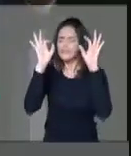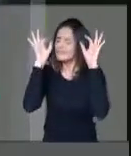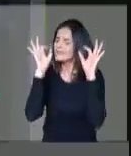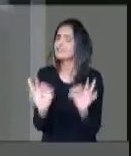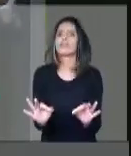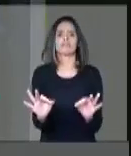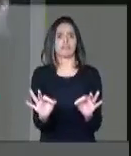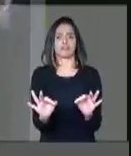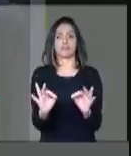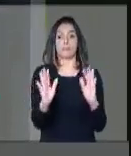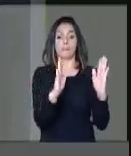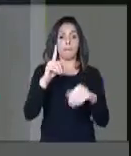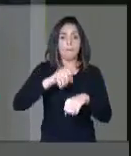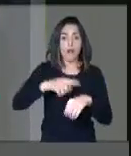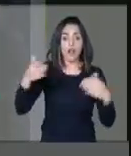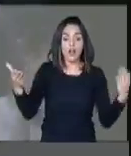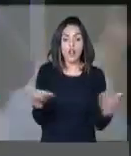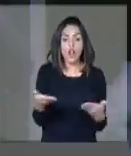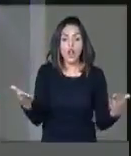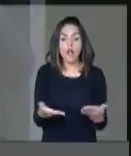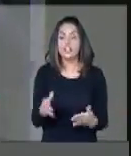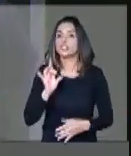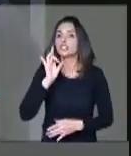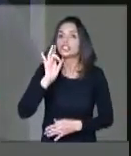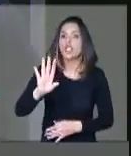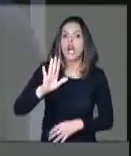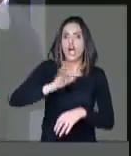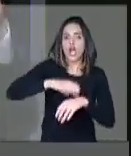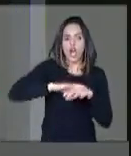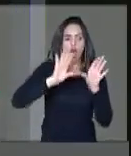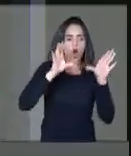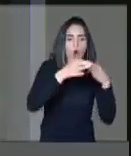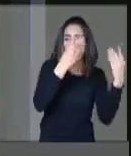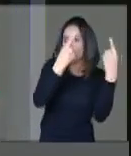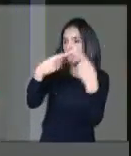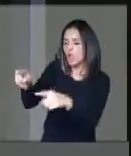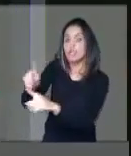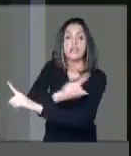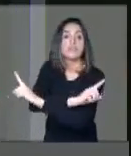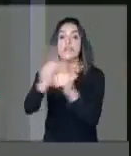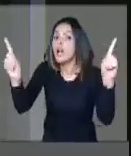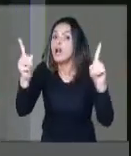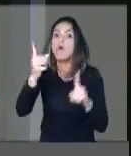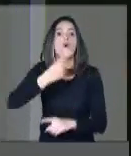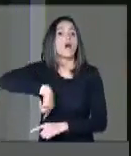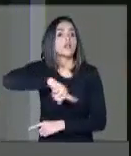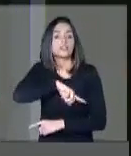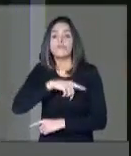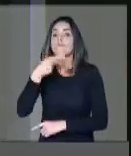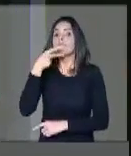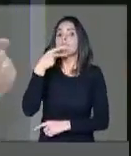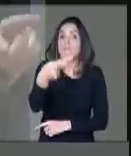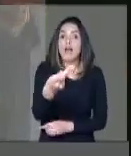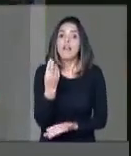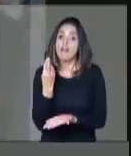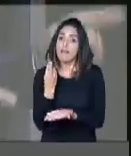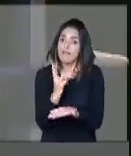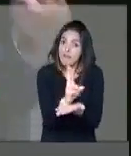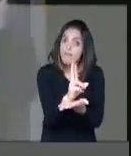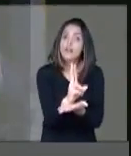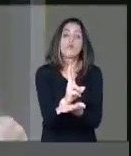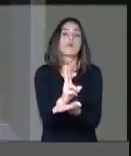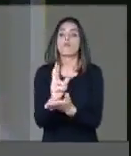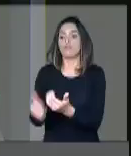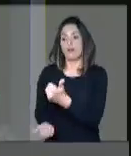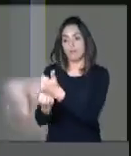certeza que nesse momento não falo apenas em nome da oposição. Eu tenho certeza que os deputados que